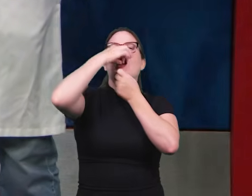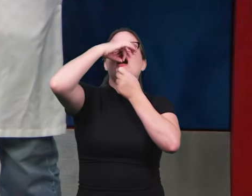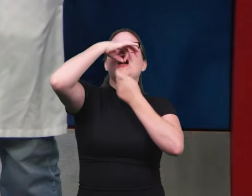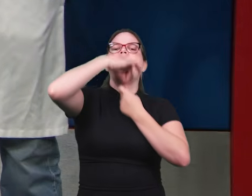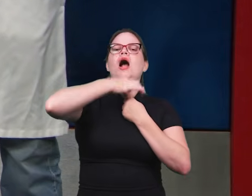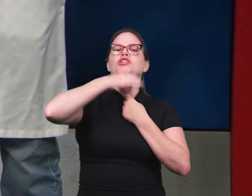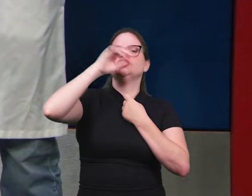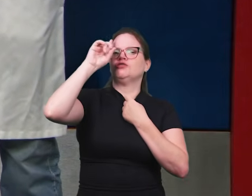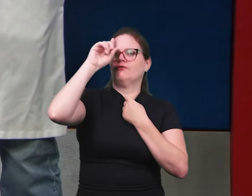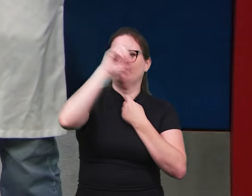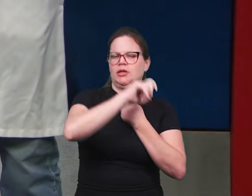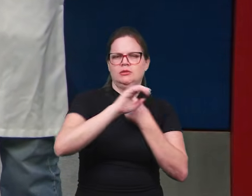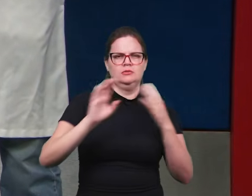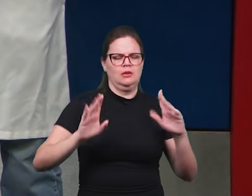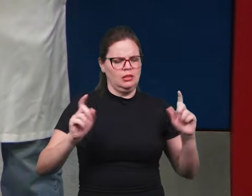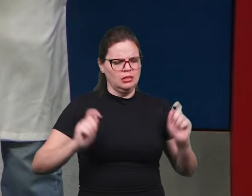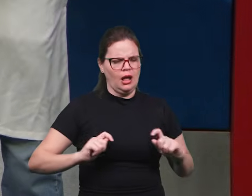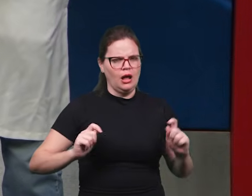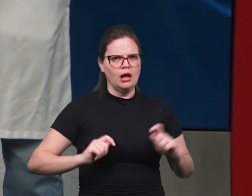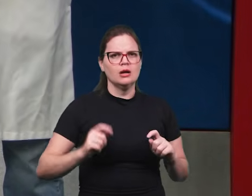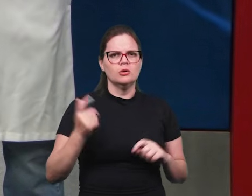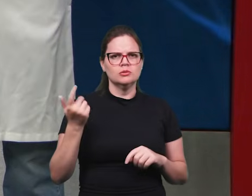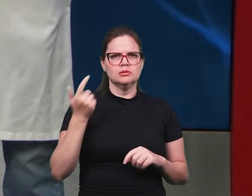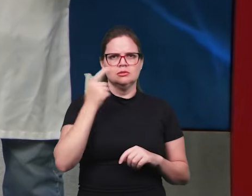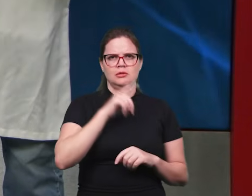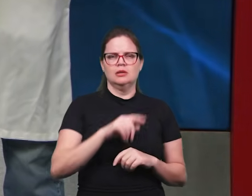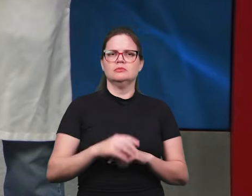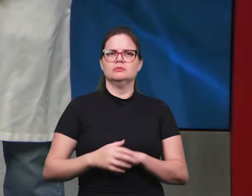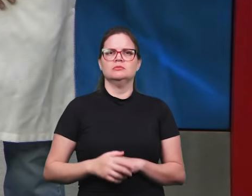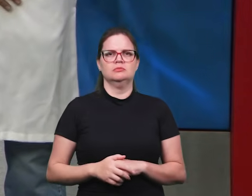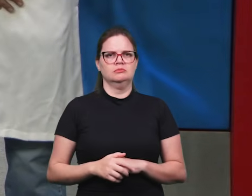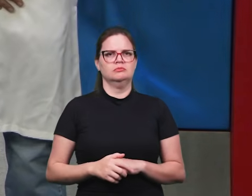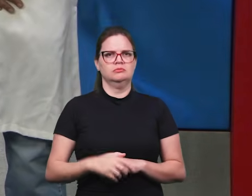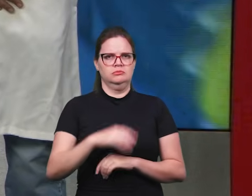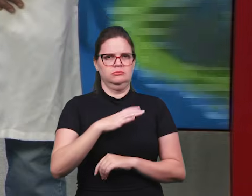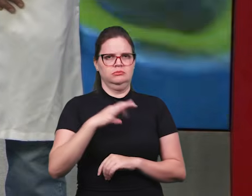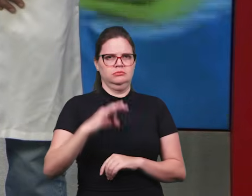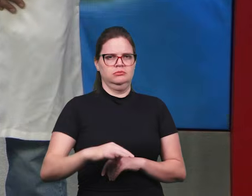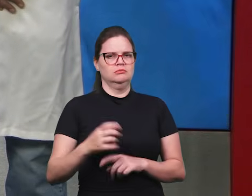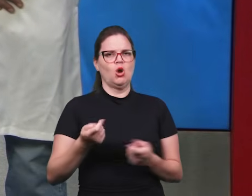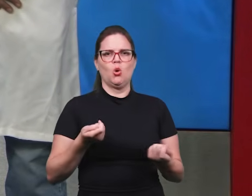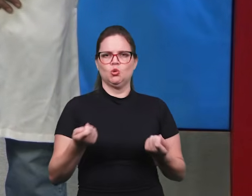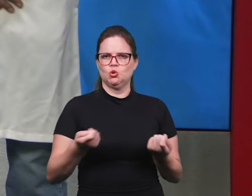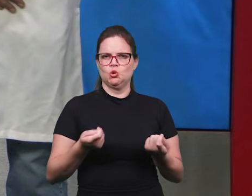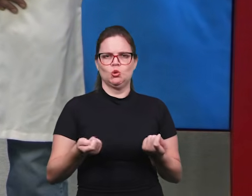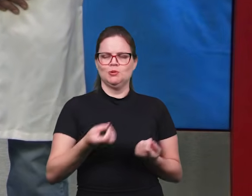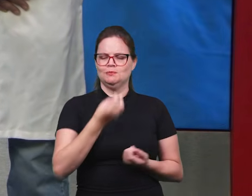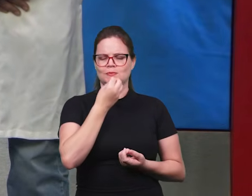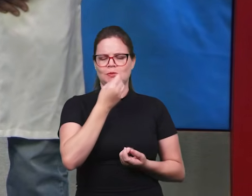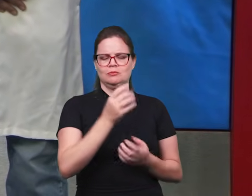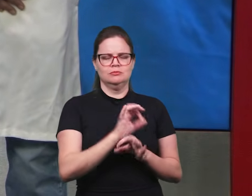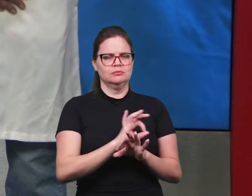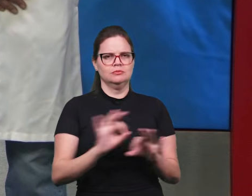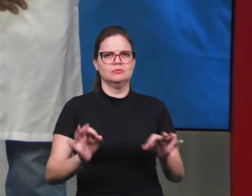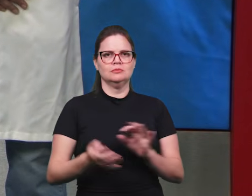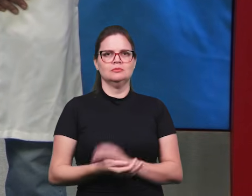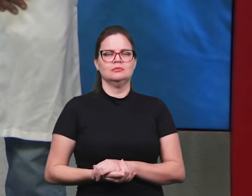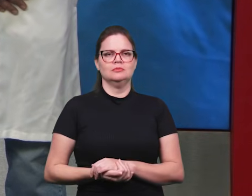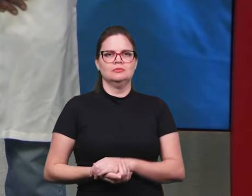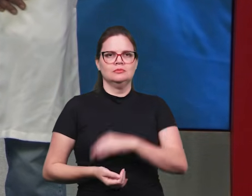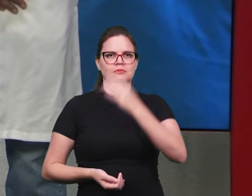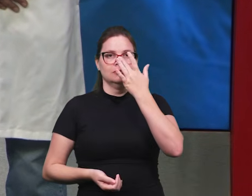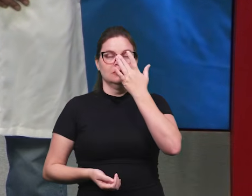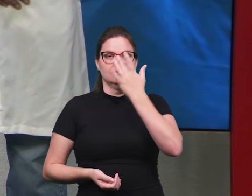tem uma avaliação que é seguro, você pode ter certeza, o controle é total ali. Hoje